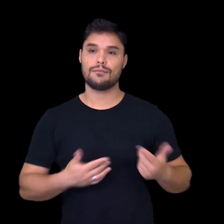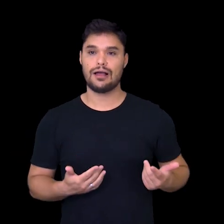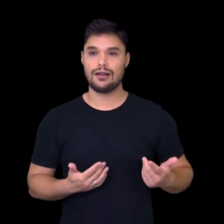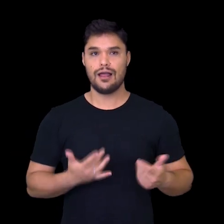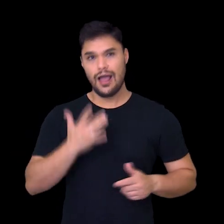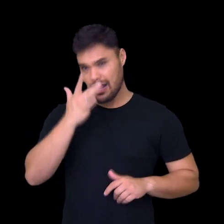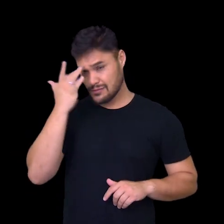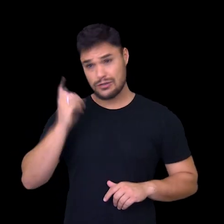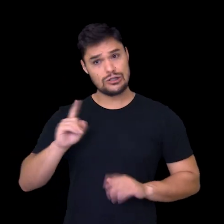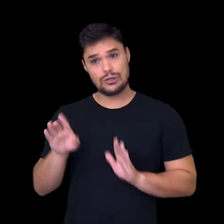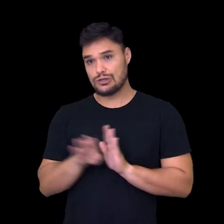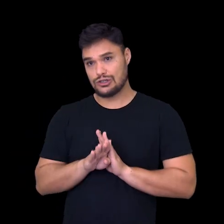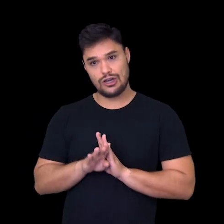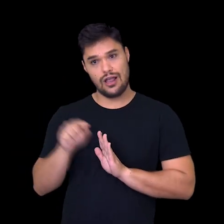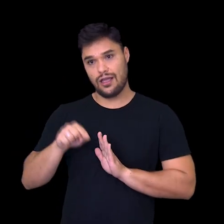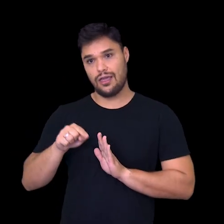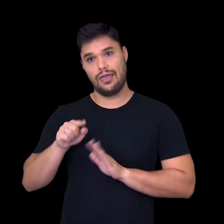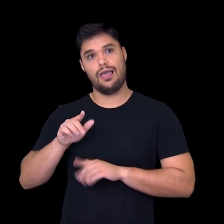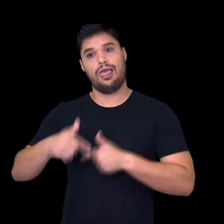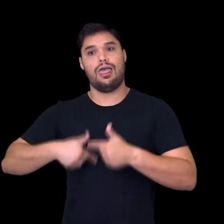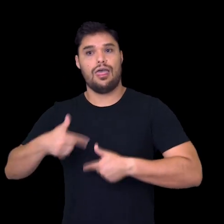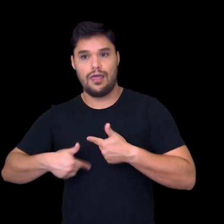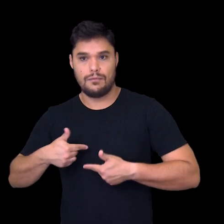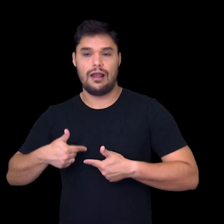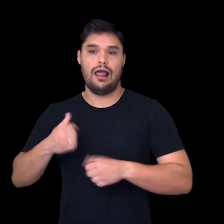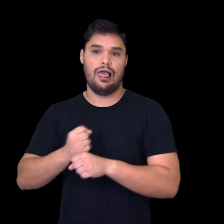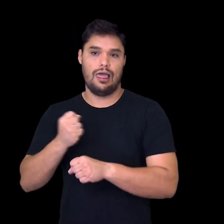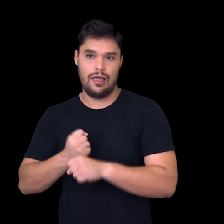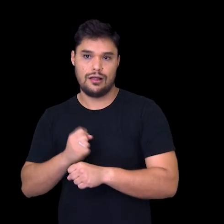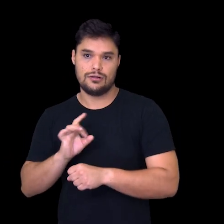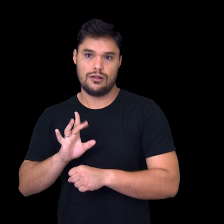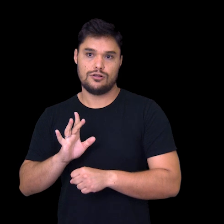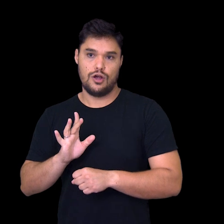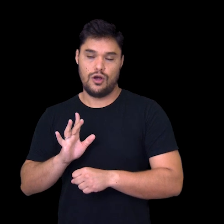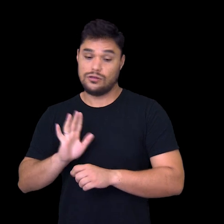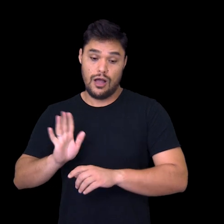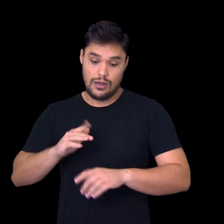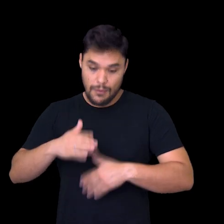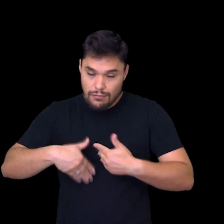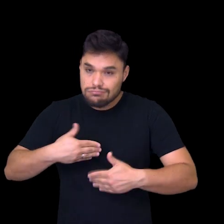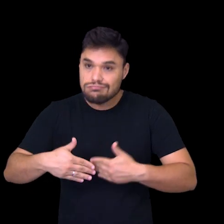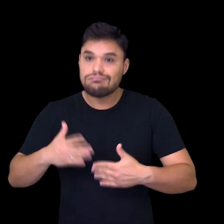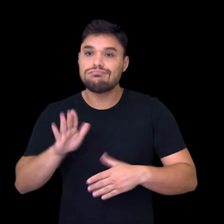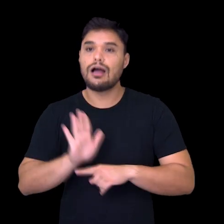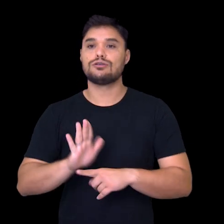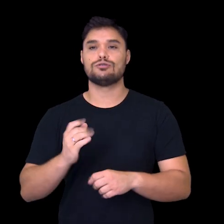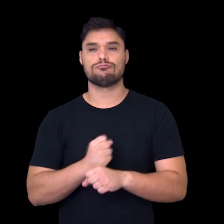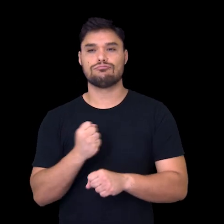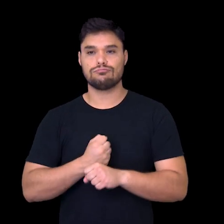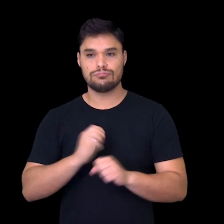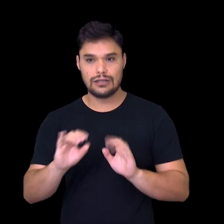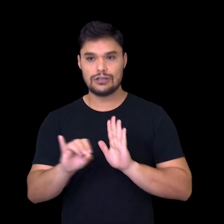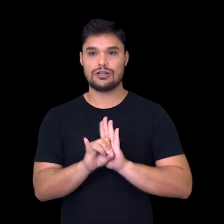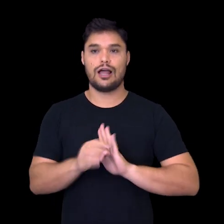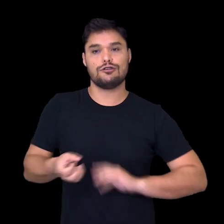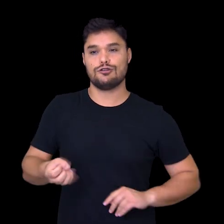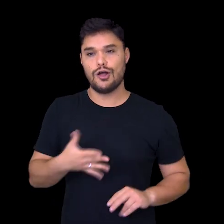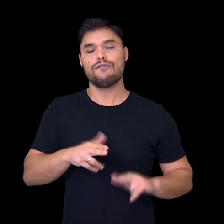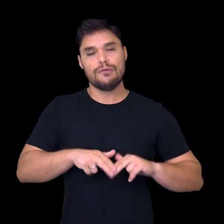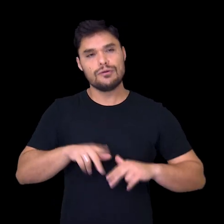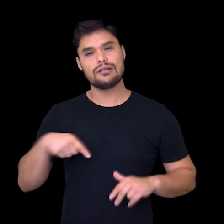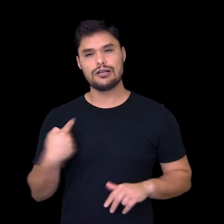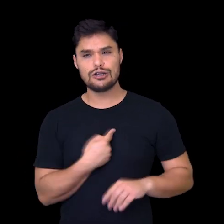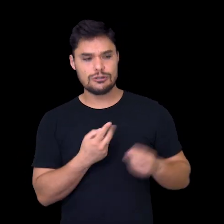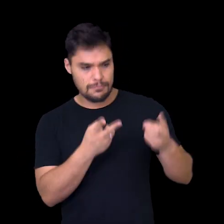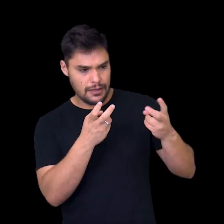laboral. As pessoas não chegam aqui como operários da construção civil, em sua maioria. Elas se tornam operários da construção civil na prática.